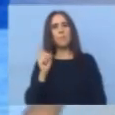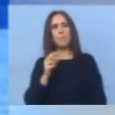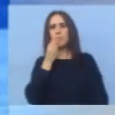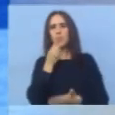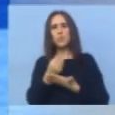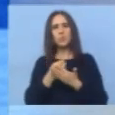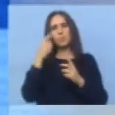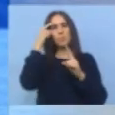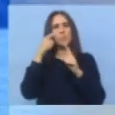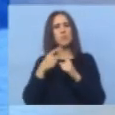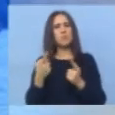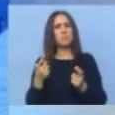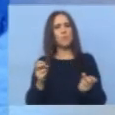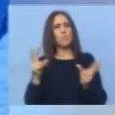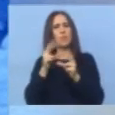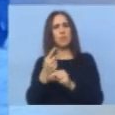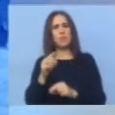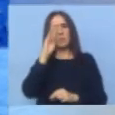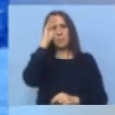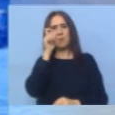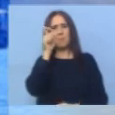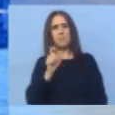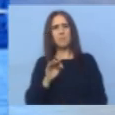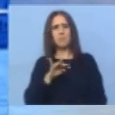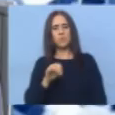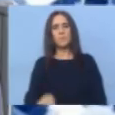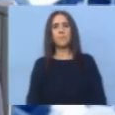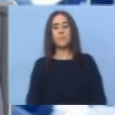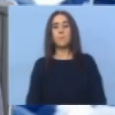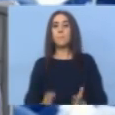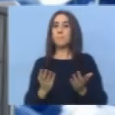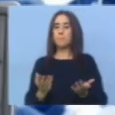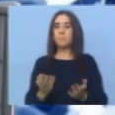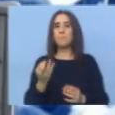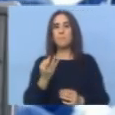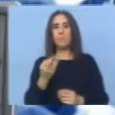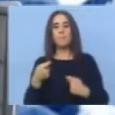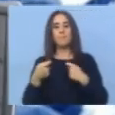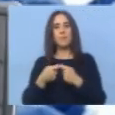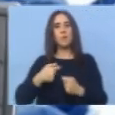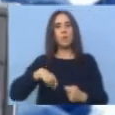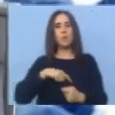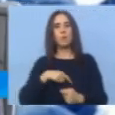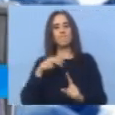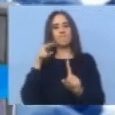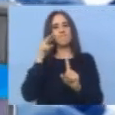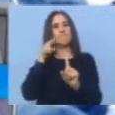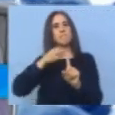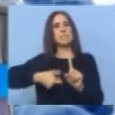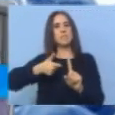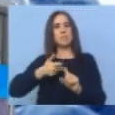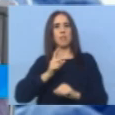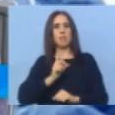por... é uma novidade do Papa Francisco. Ou seja, a questão de nos centrar no que é o